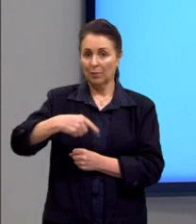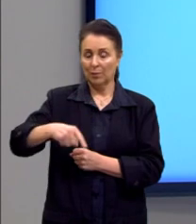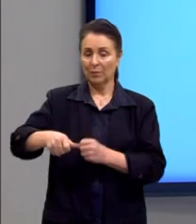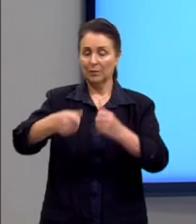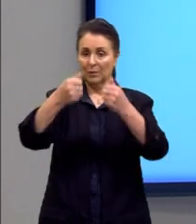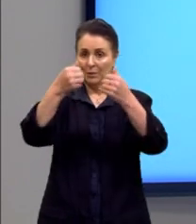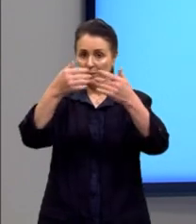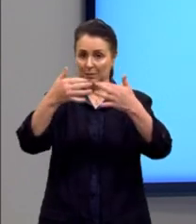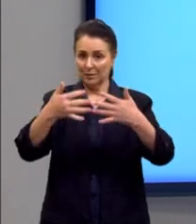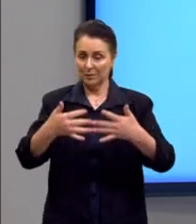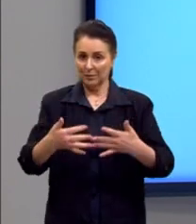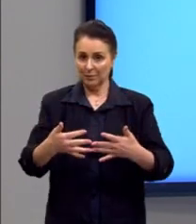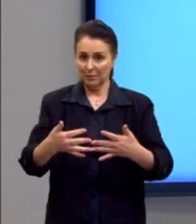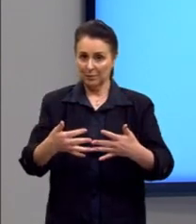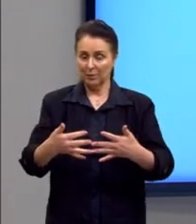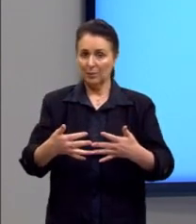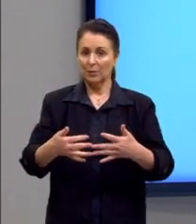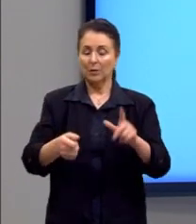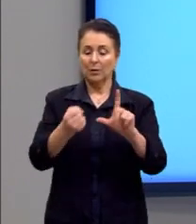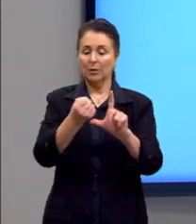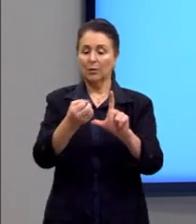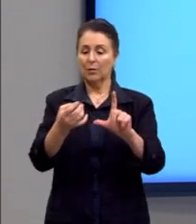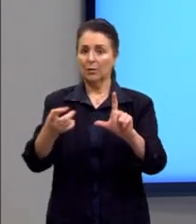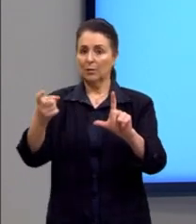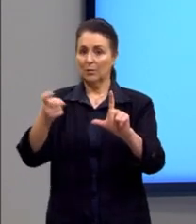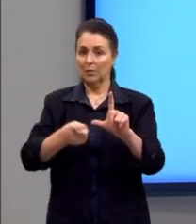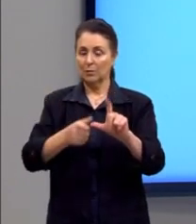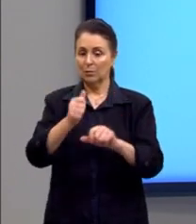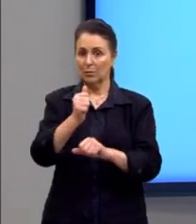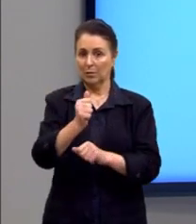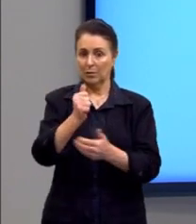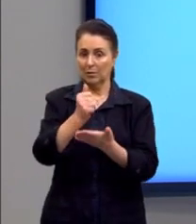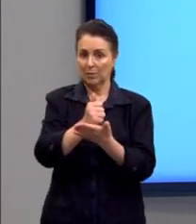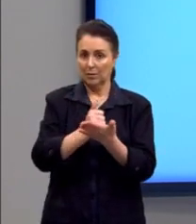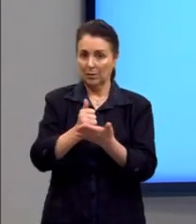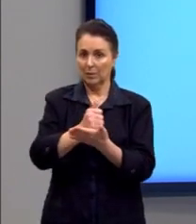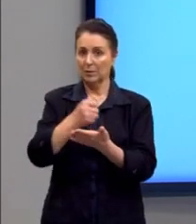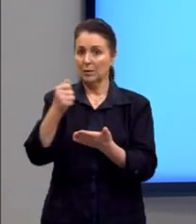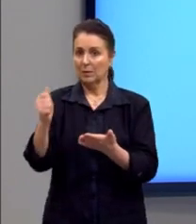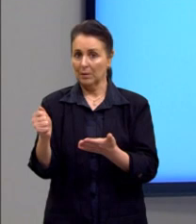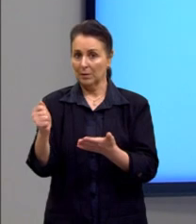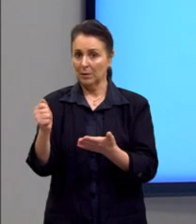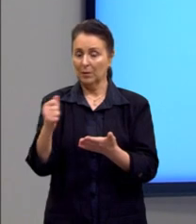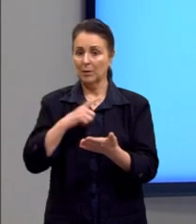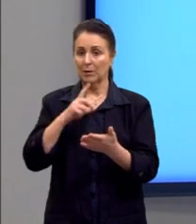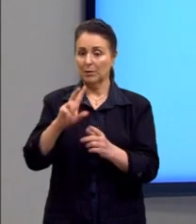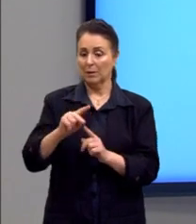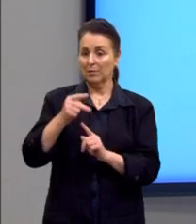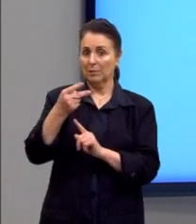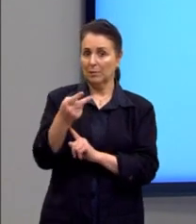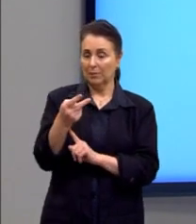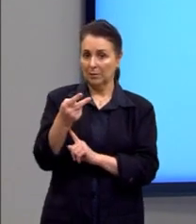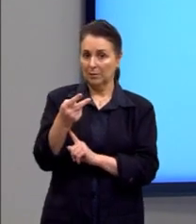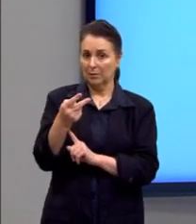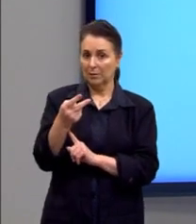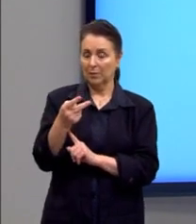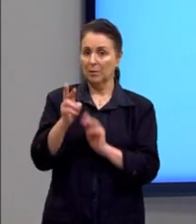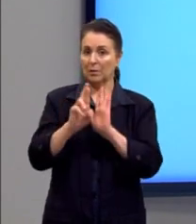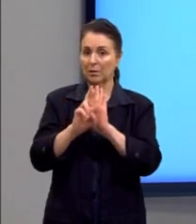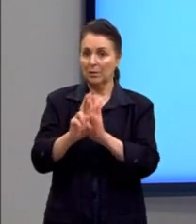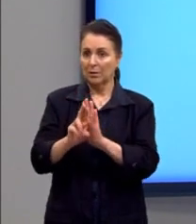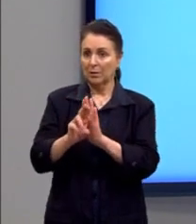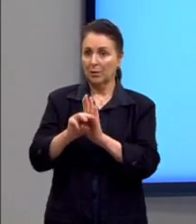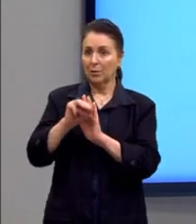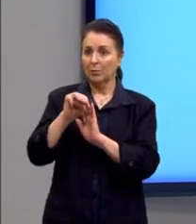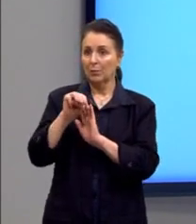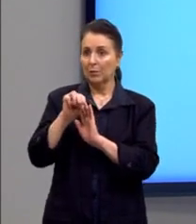definição quando o logaritmo de a na base A possui uma potência que a gente representou